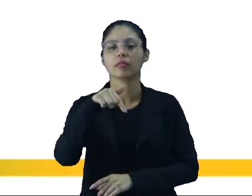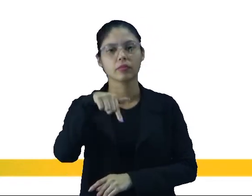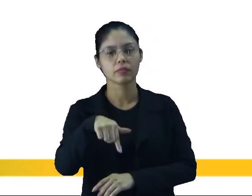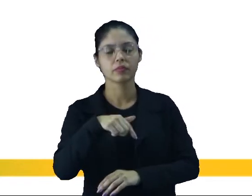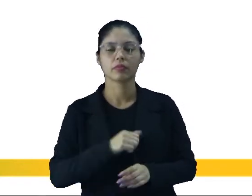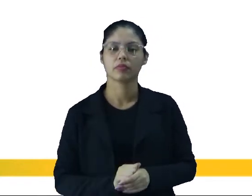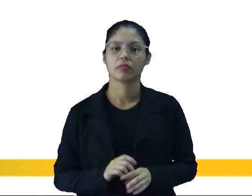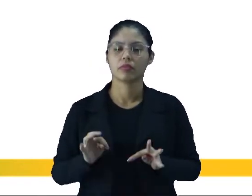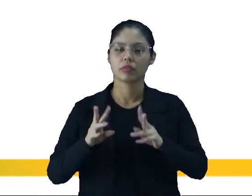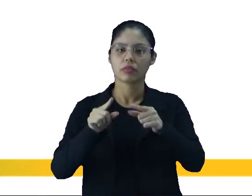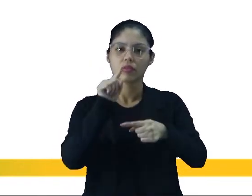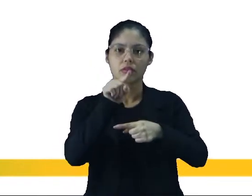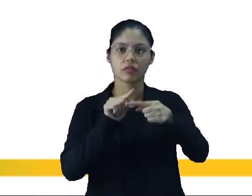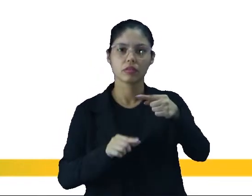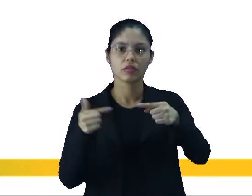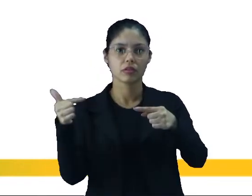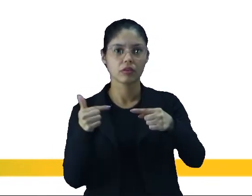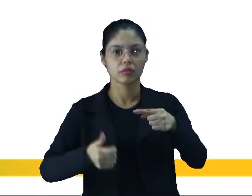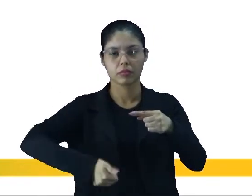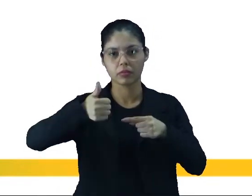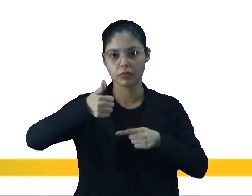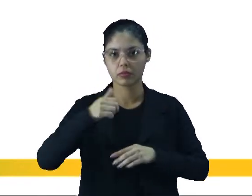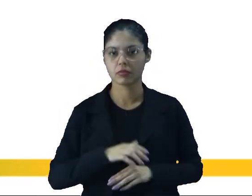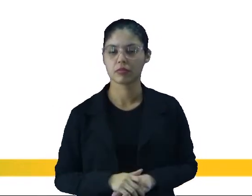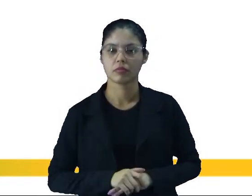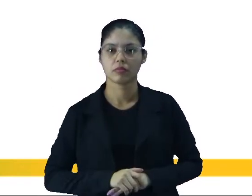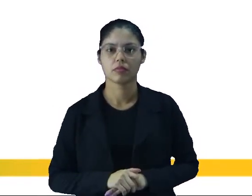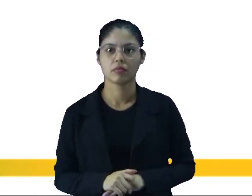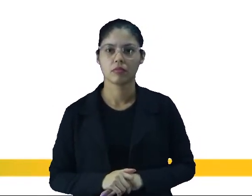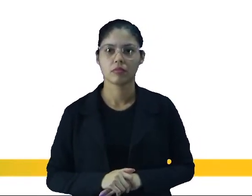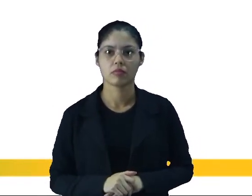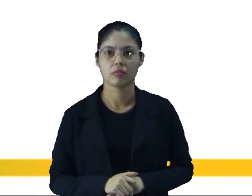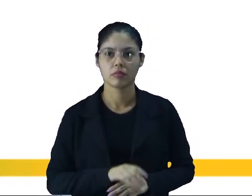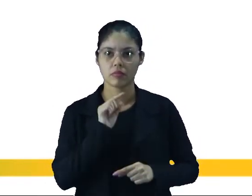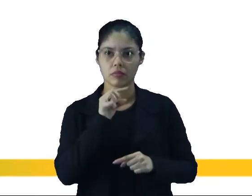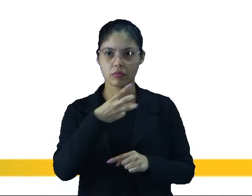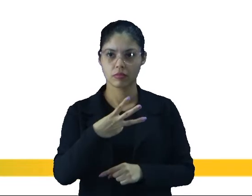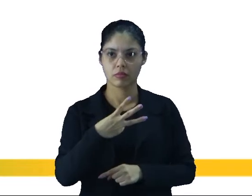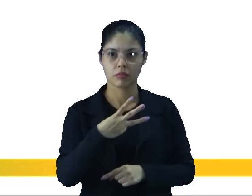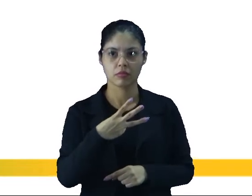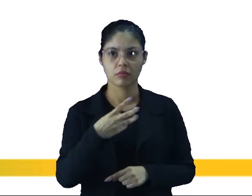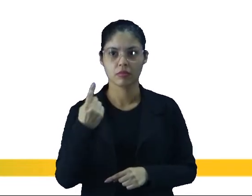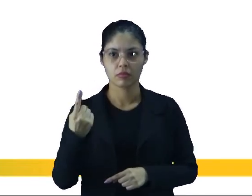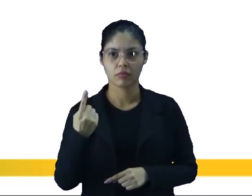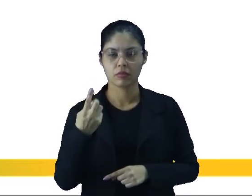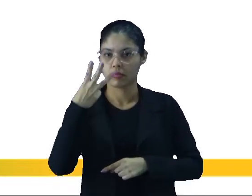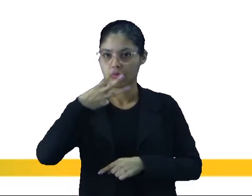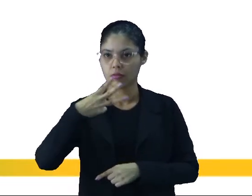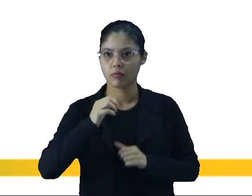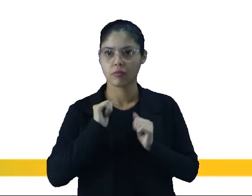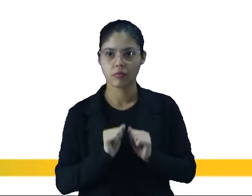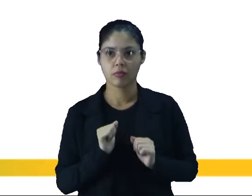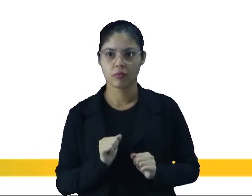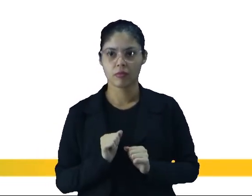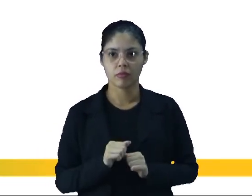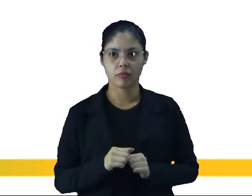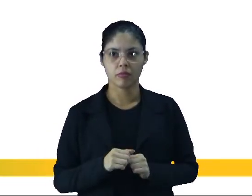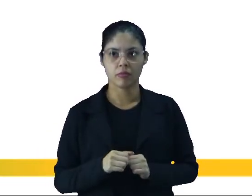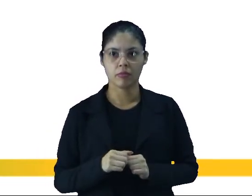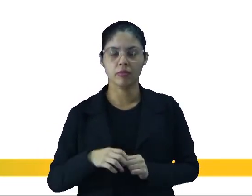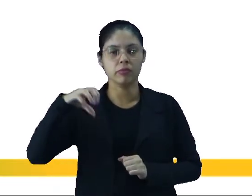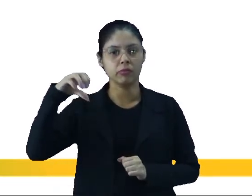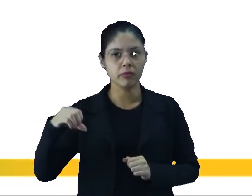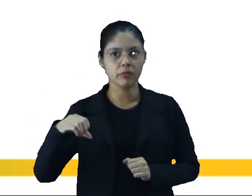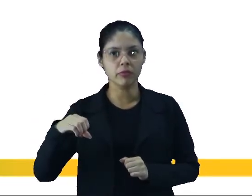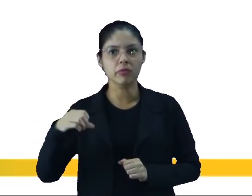Q, é tu dividir o segundo pelo primeiro. Eu vou dividir 3 para 1, que dá 3. Eu poderia também dividir o terceiro